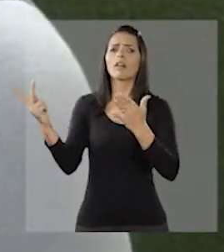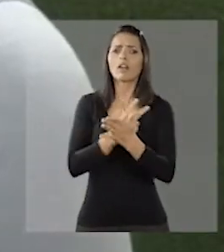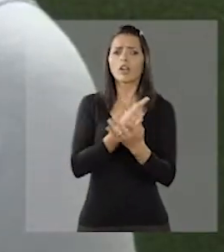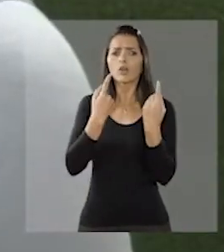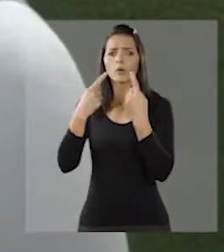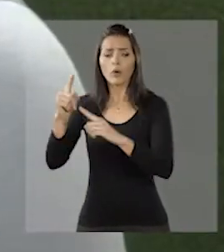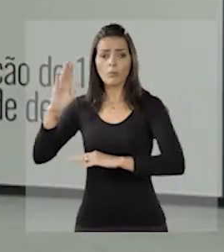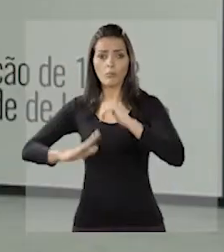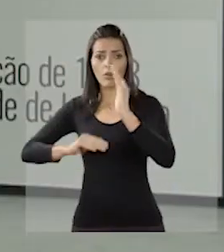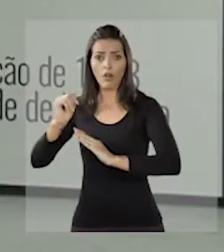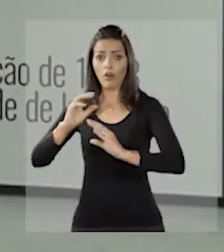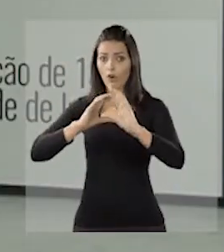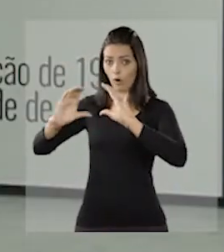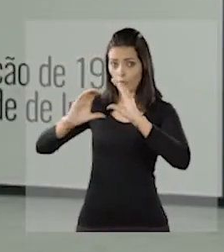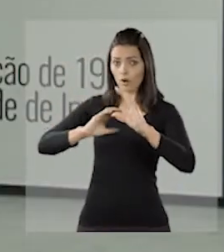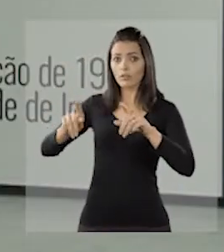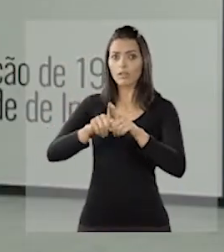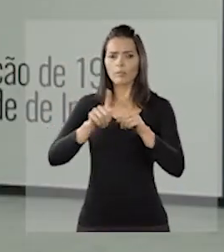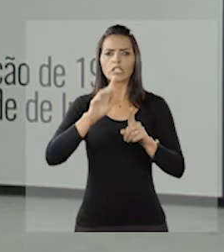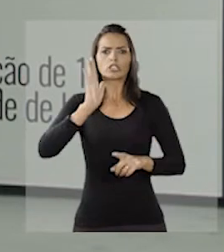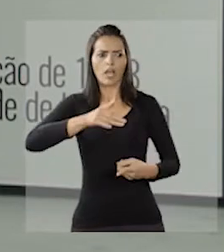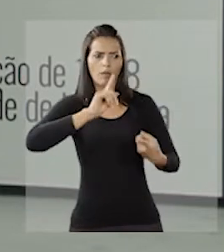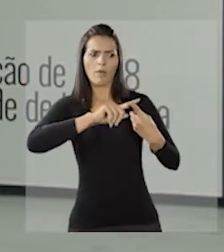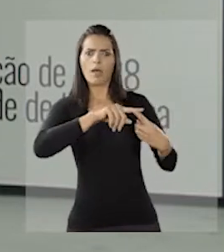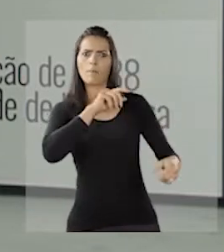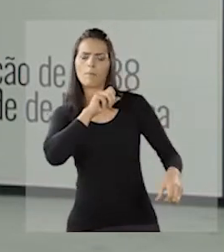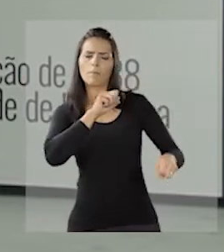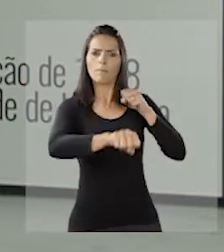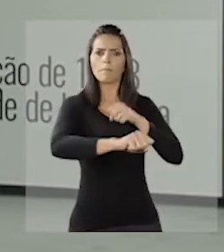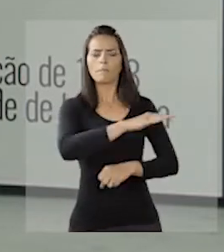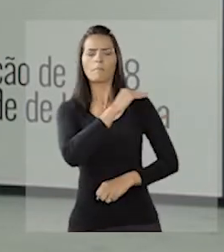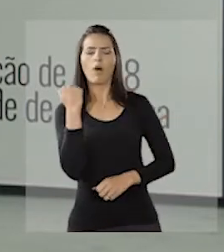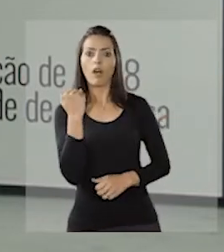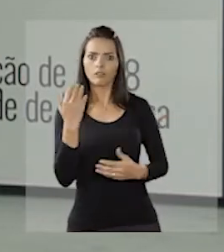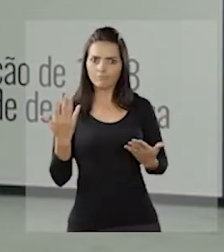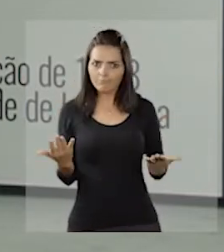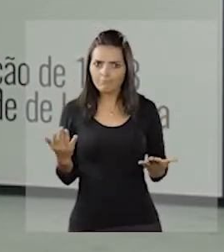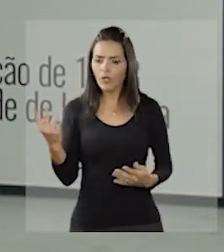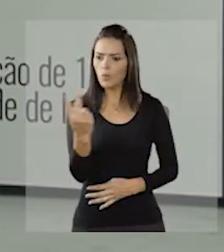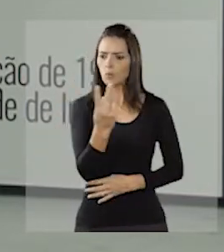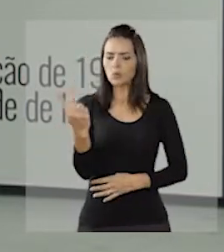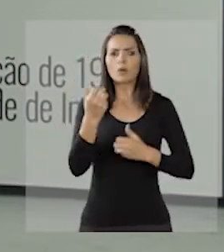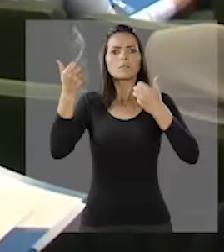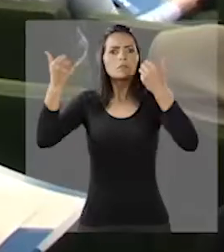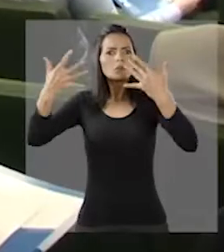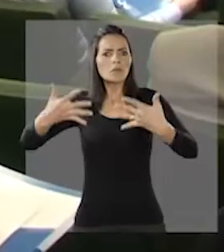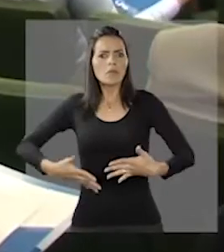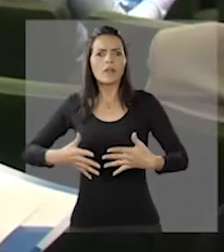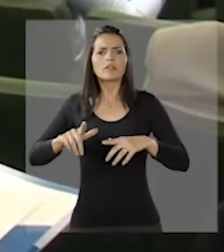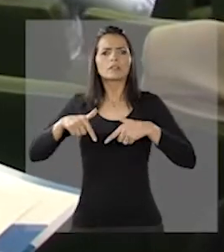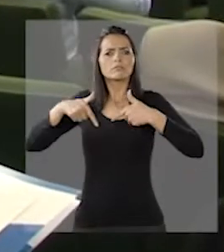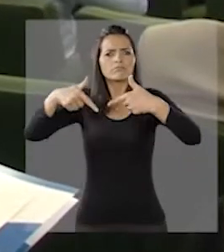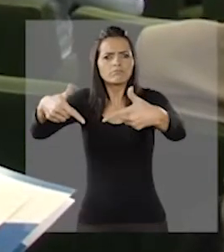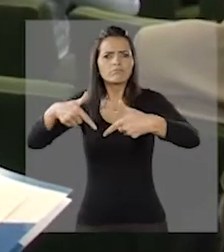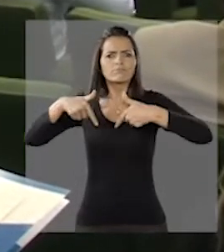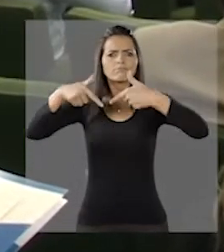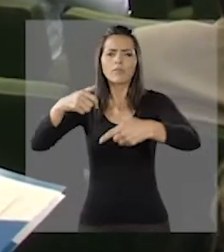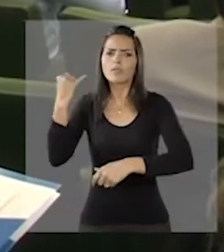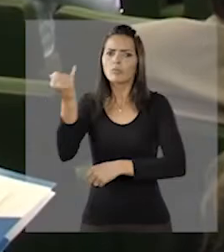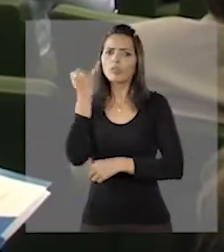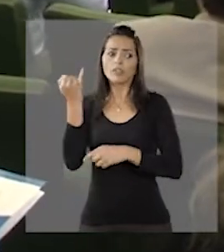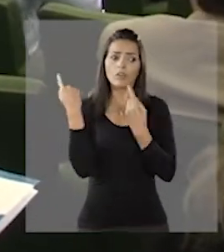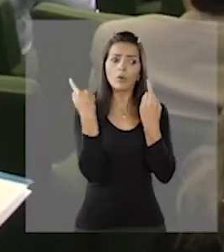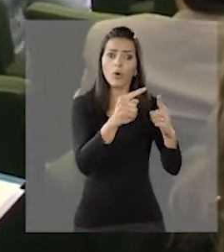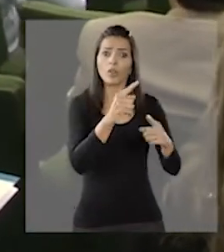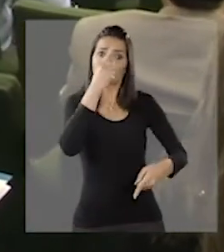que falaram de situações contra profissionais de comunicação, inclusive com ameaças de morte e assassinatos. Eles também